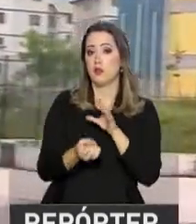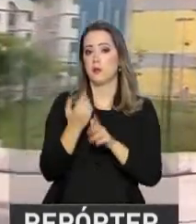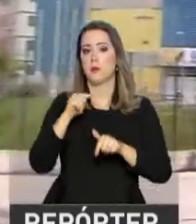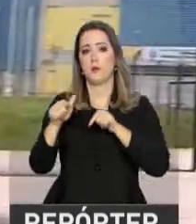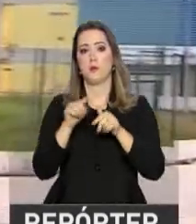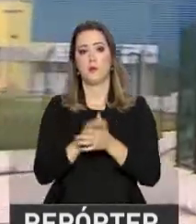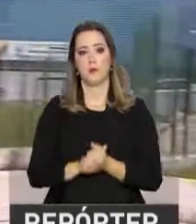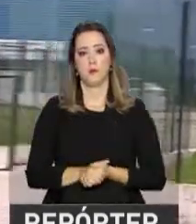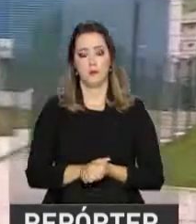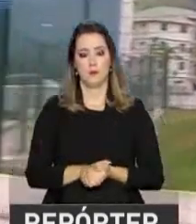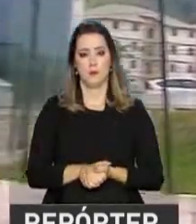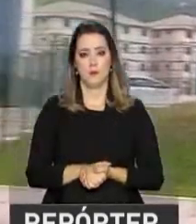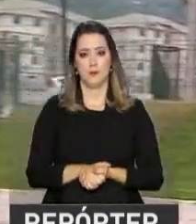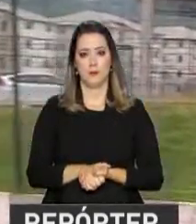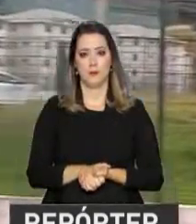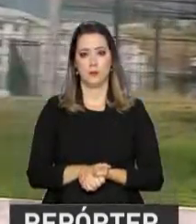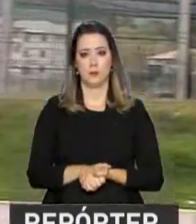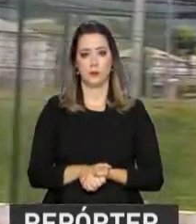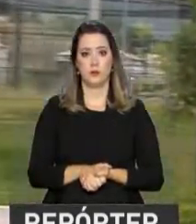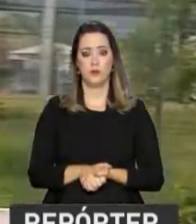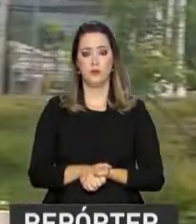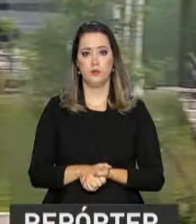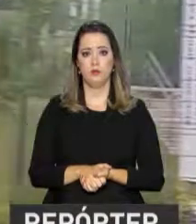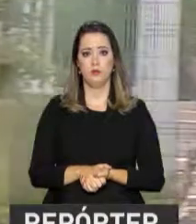de emprego.